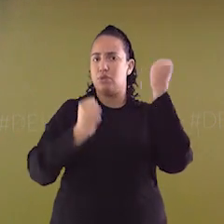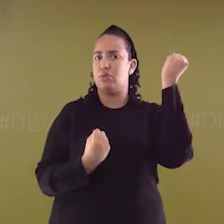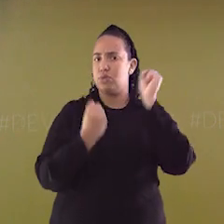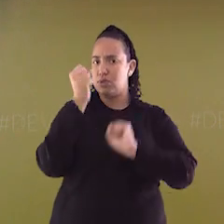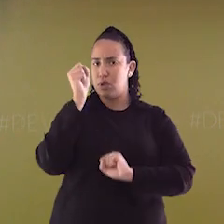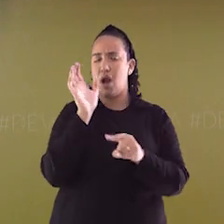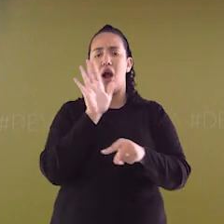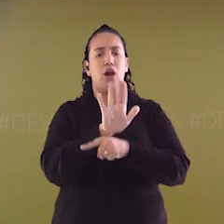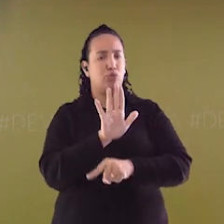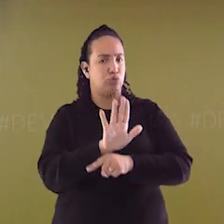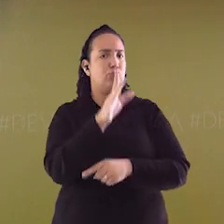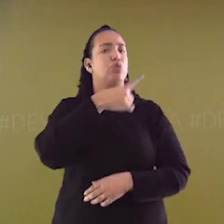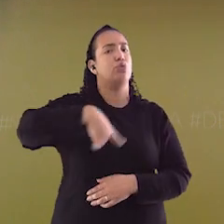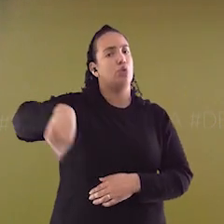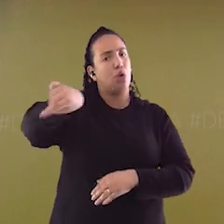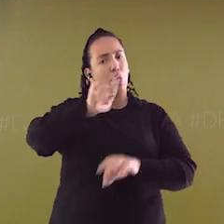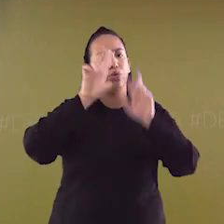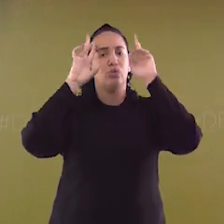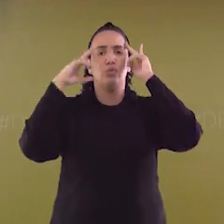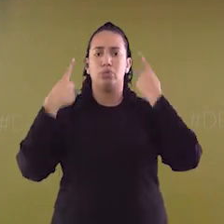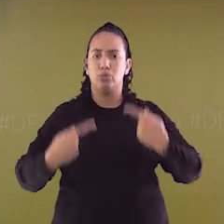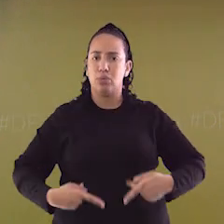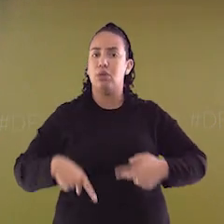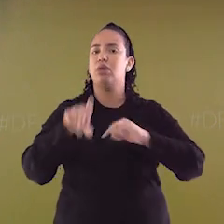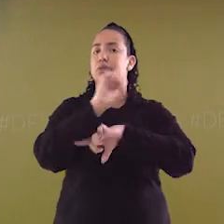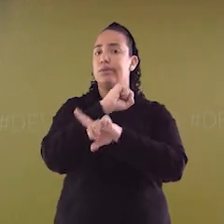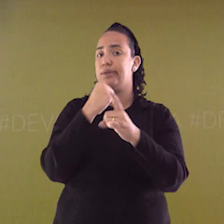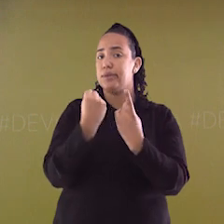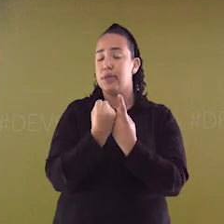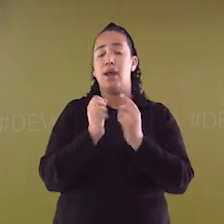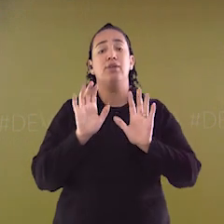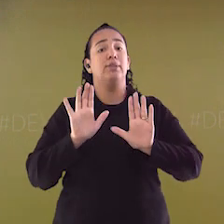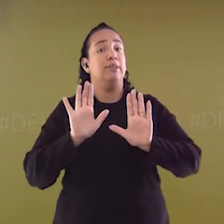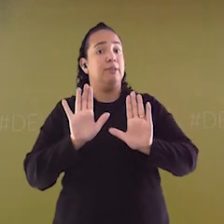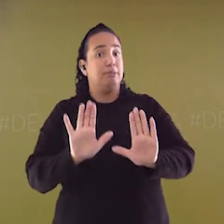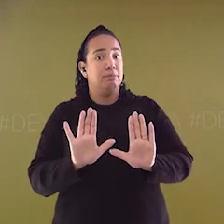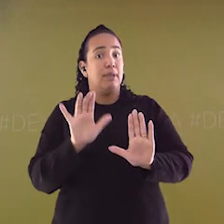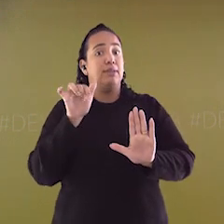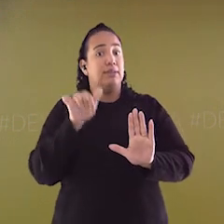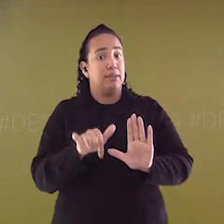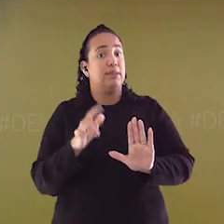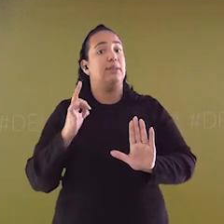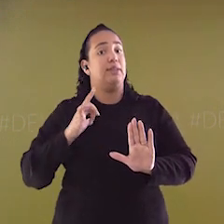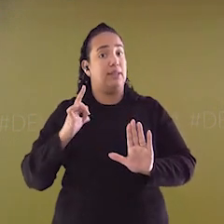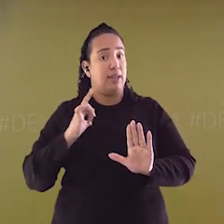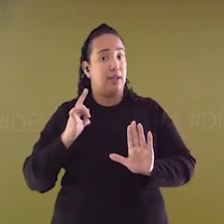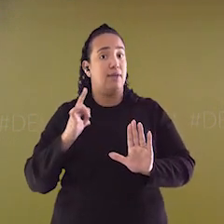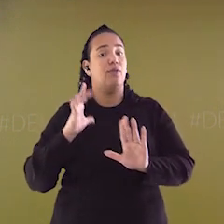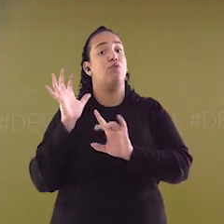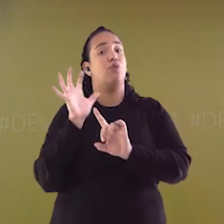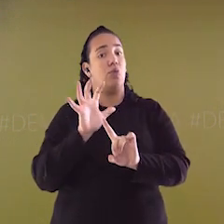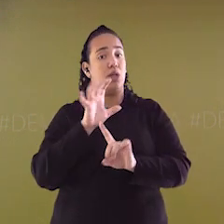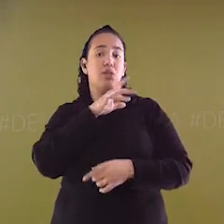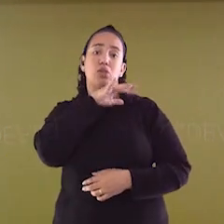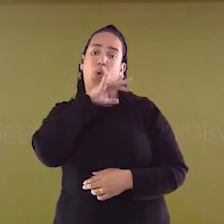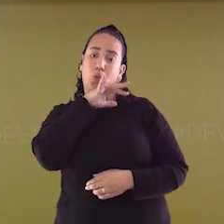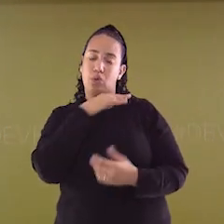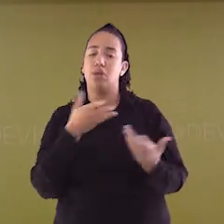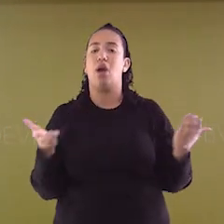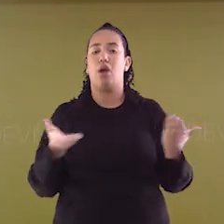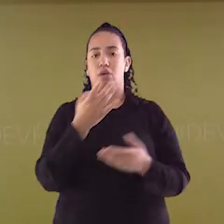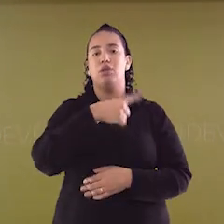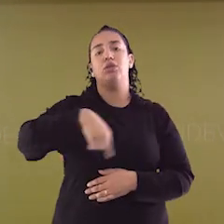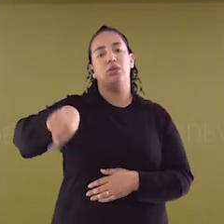trouxe muitos benefícios ao homem, porém, há um custo bem elevado em função da queima de combustíveis.